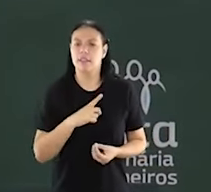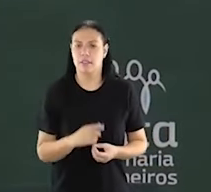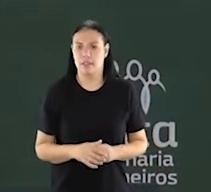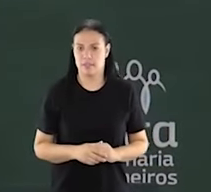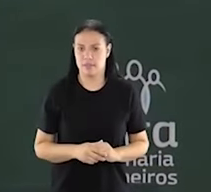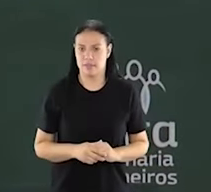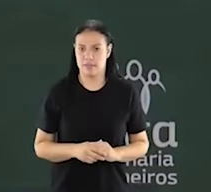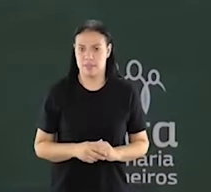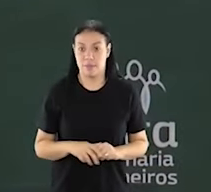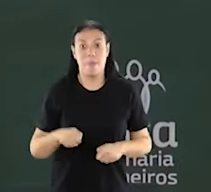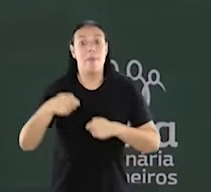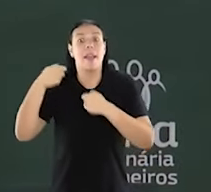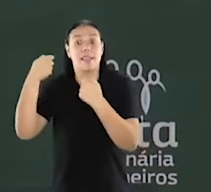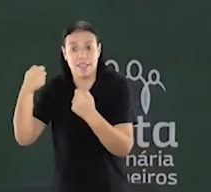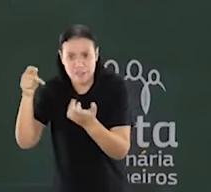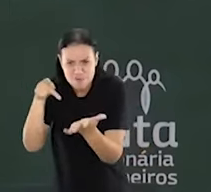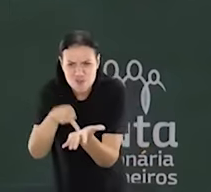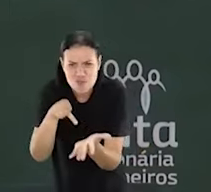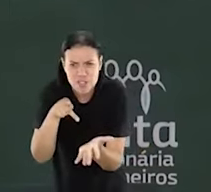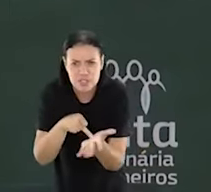para dedicar a Jesus?